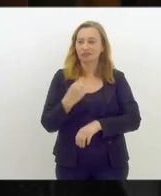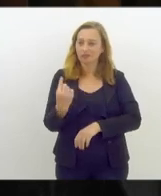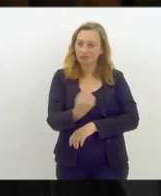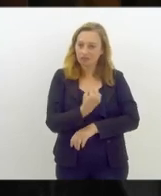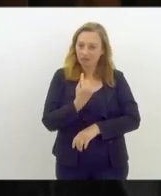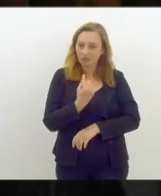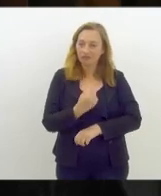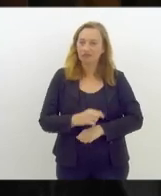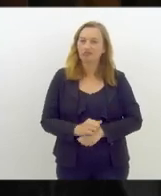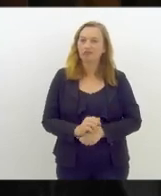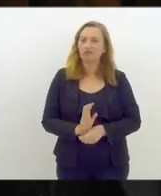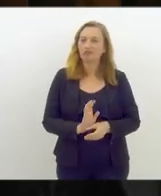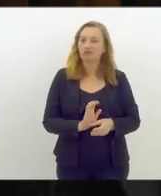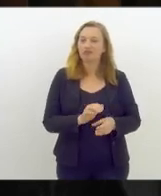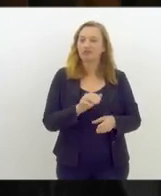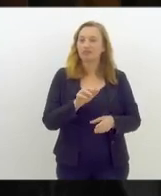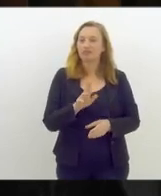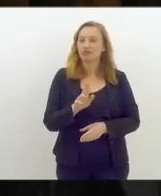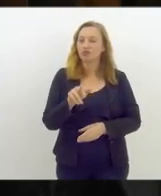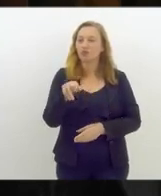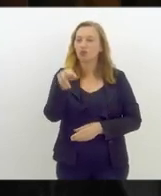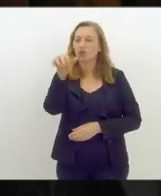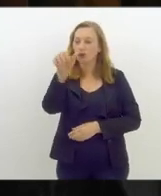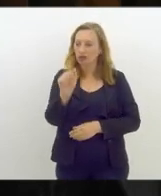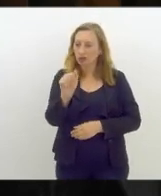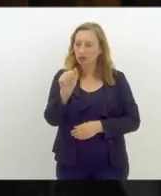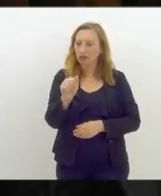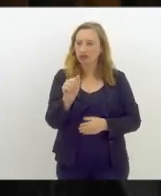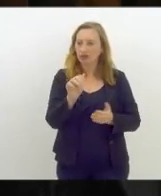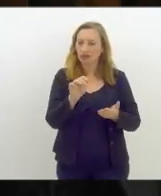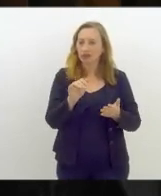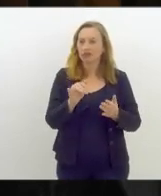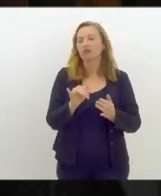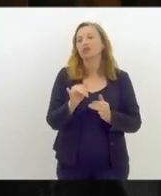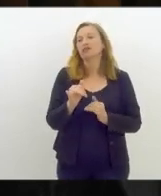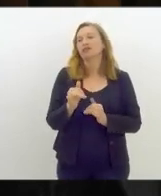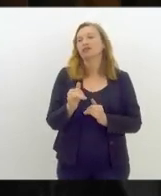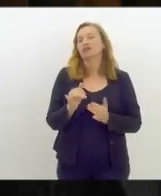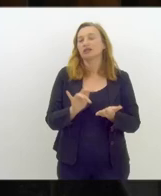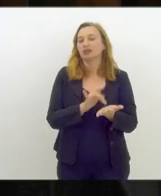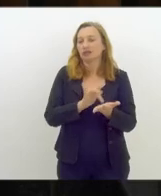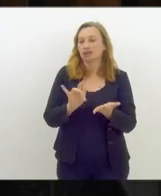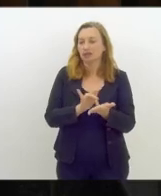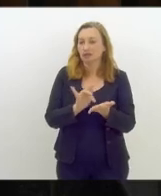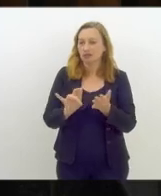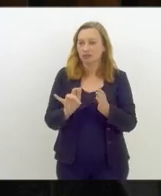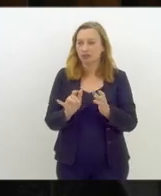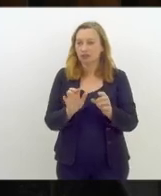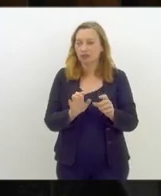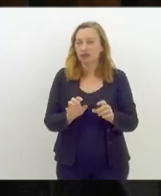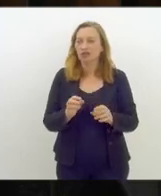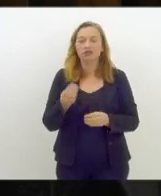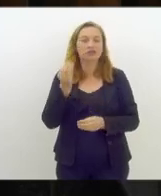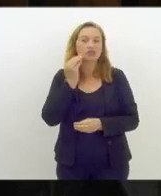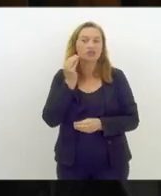com urna eletrônica mais do que testada e aprovada.